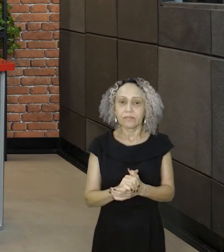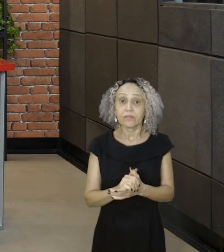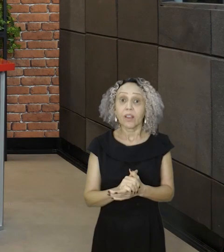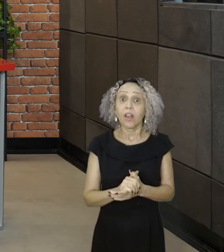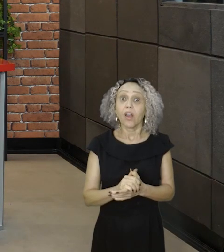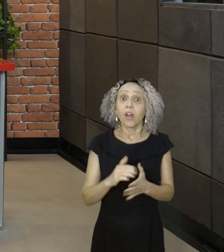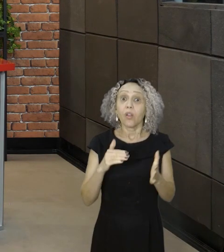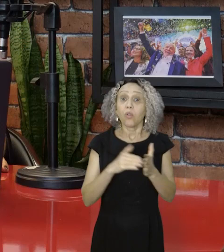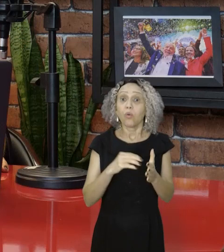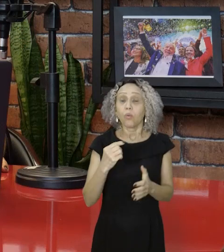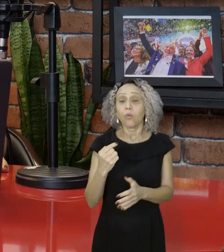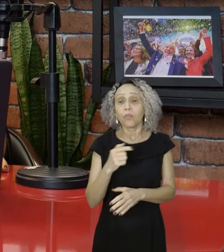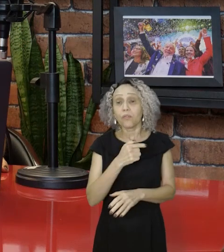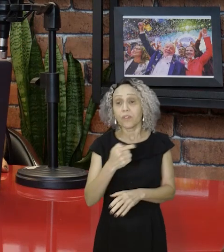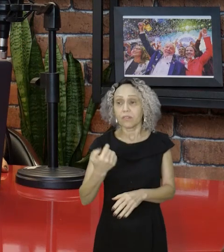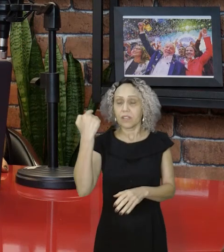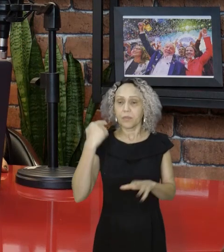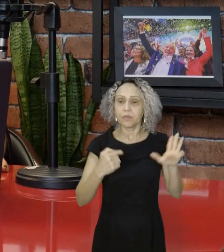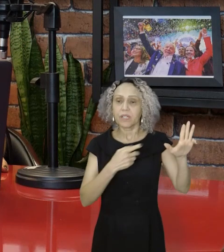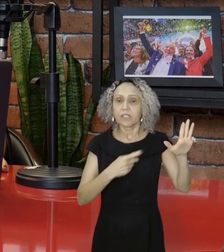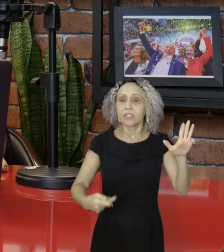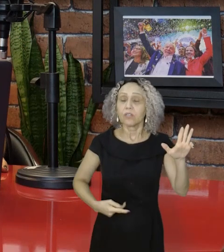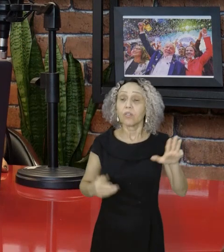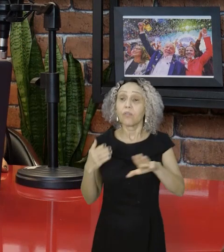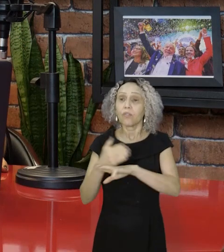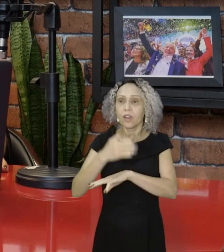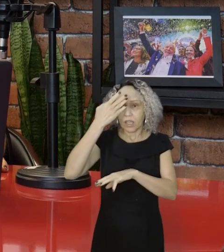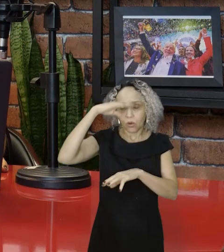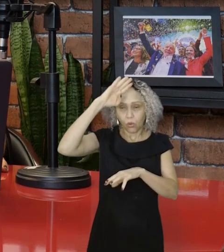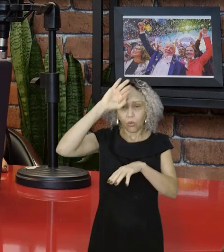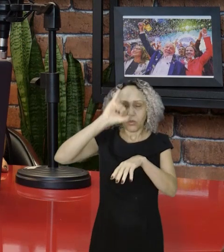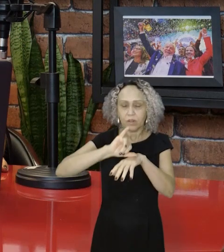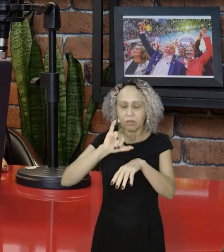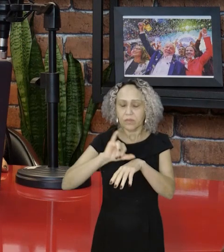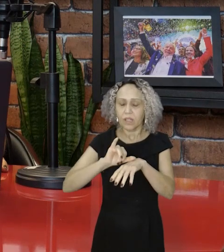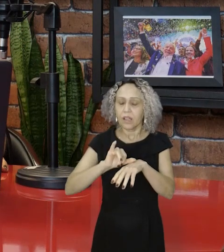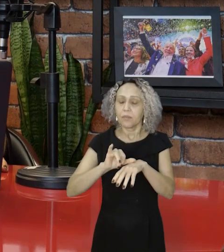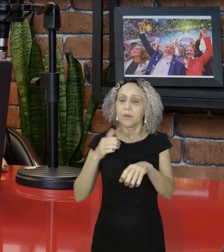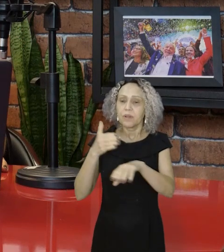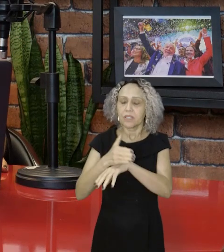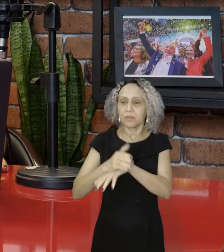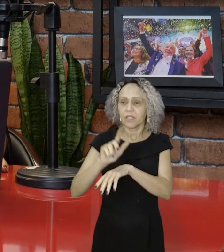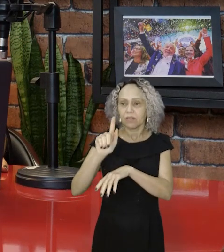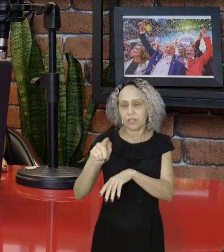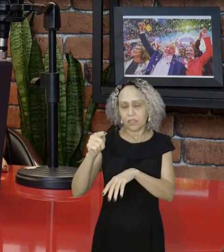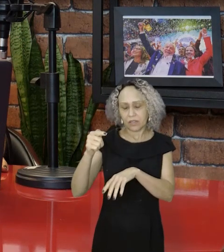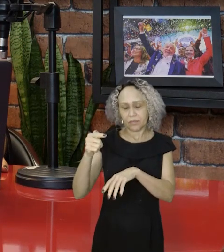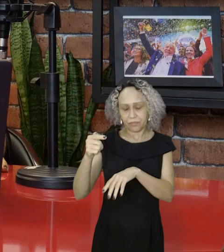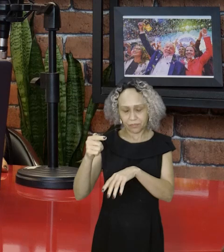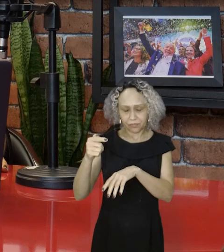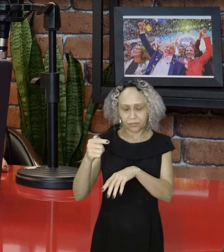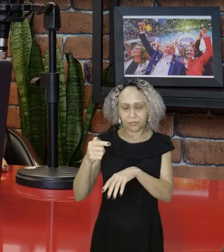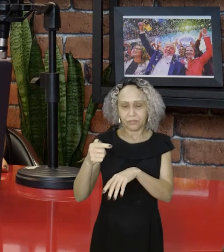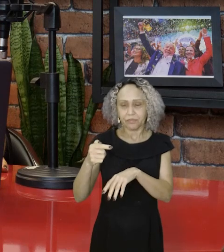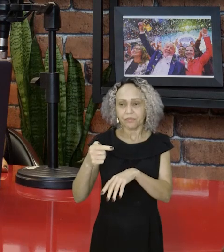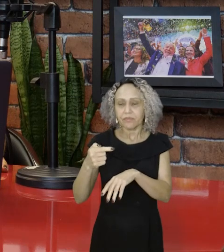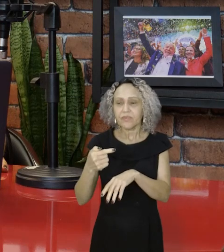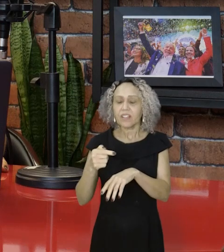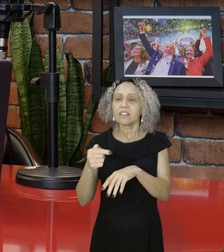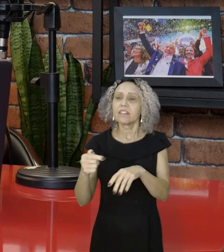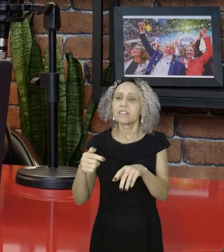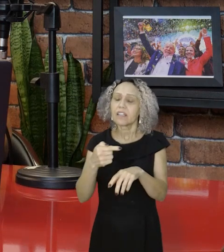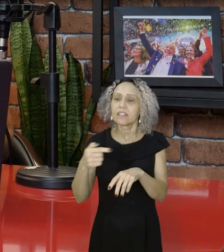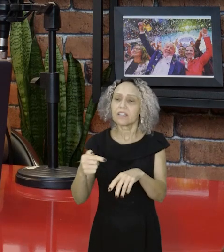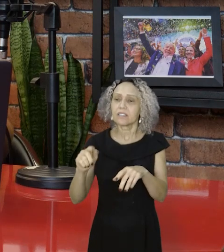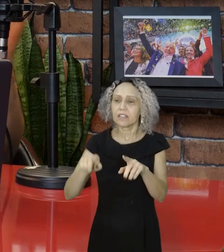No último final de semana, o presidente Lula esteve em Havana para participar da reunião do G77 mais China. Lula aproveitou a